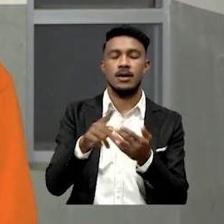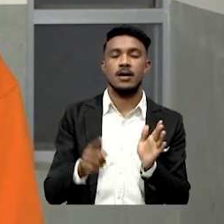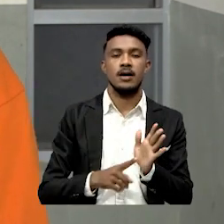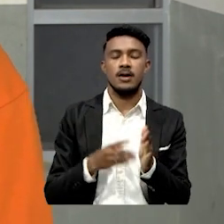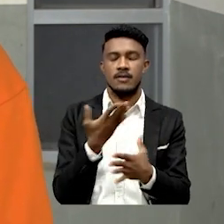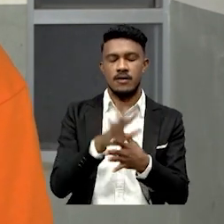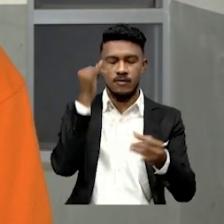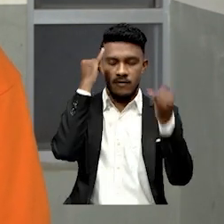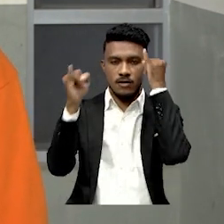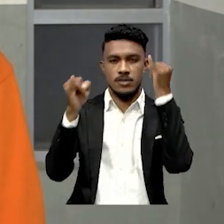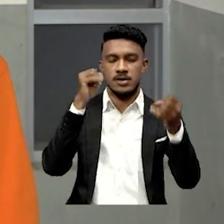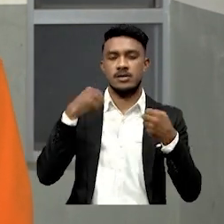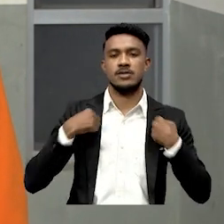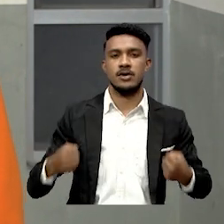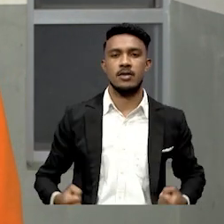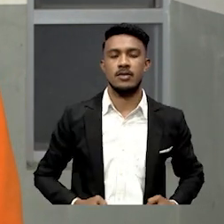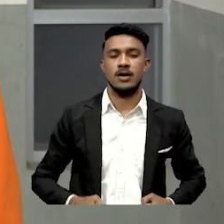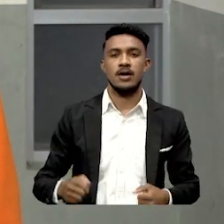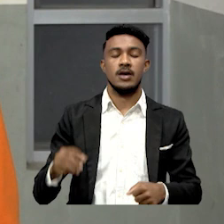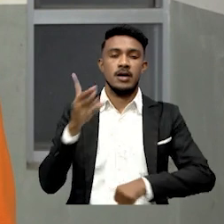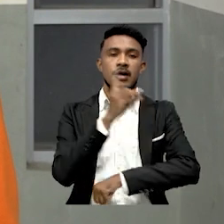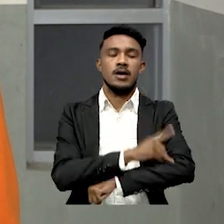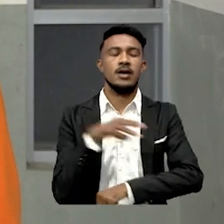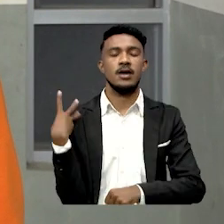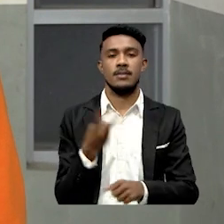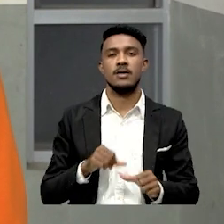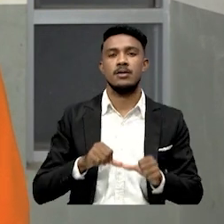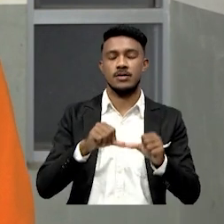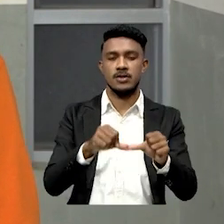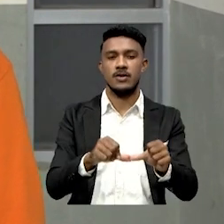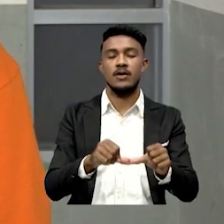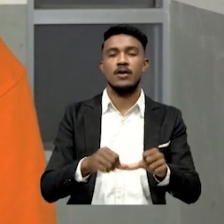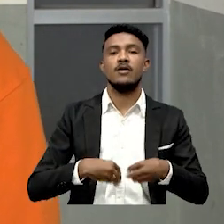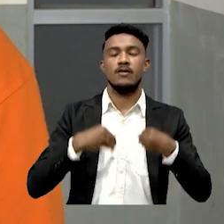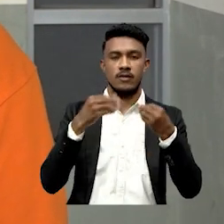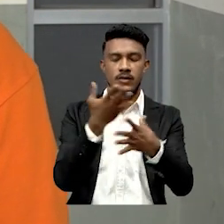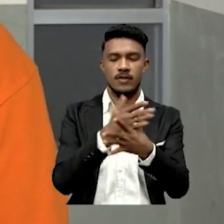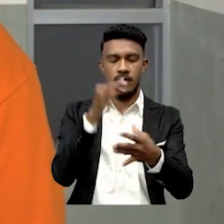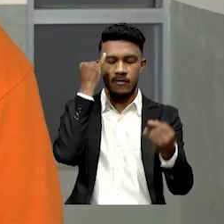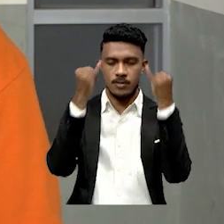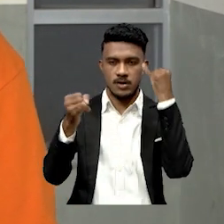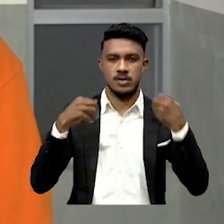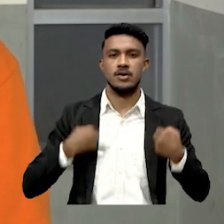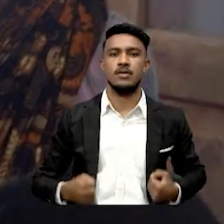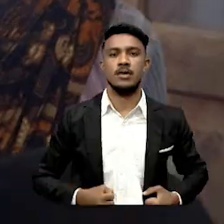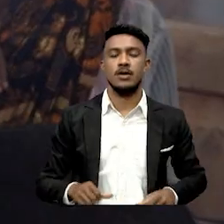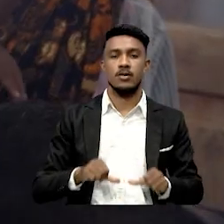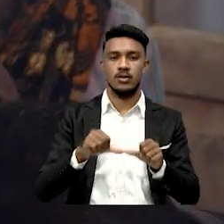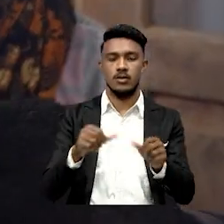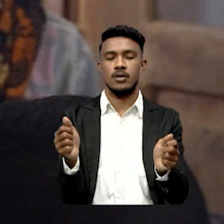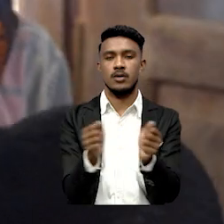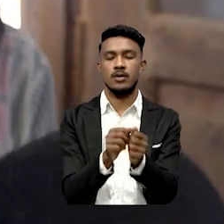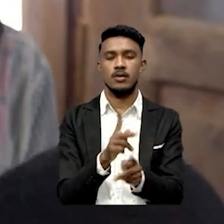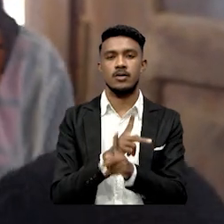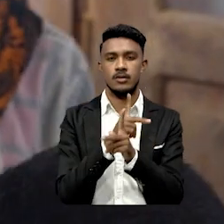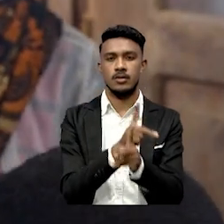dadersa antes hahu ami ne tratamento ami pote lai promosan saudi depois ma continua ho tratamento